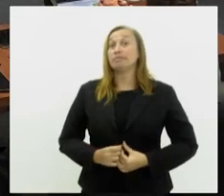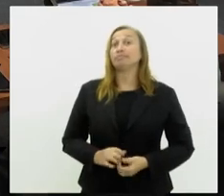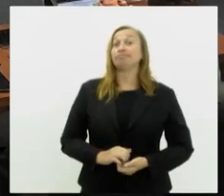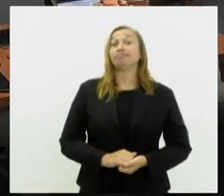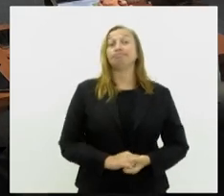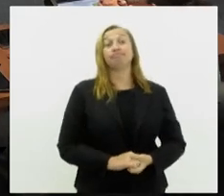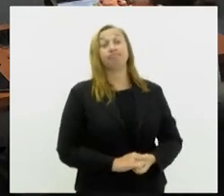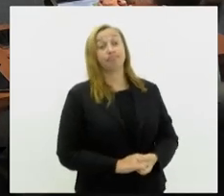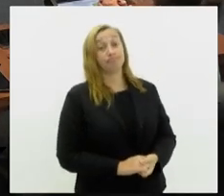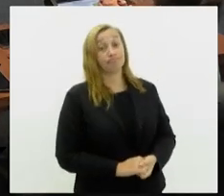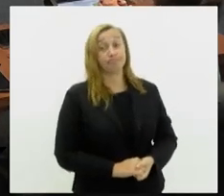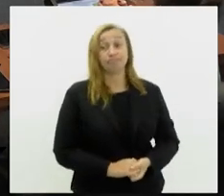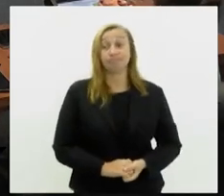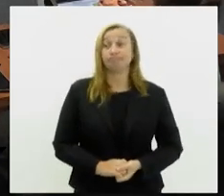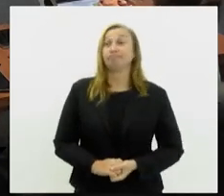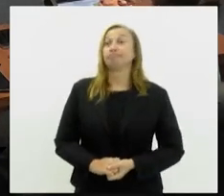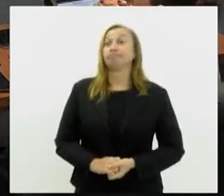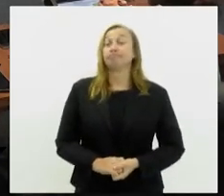Resolvo.